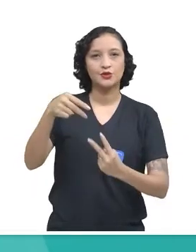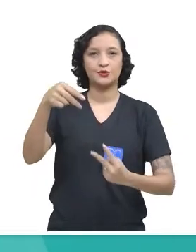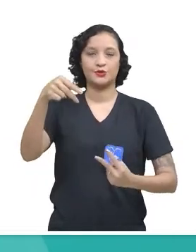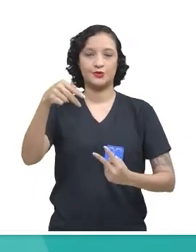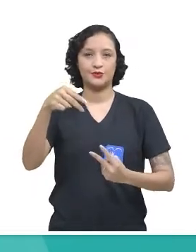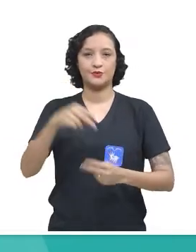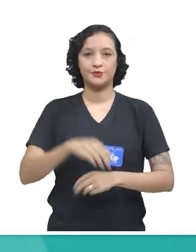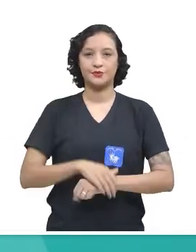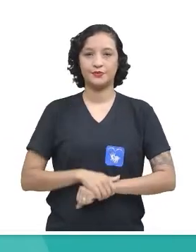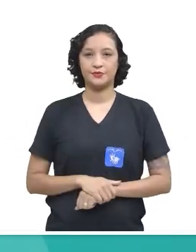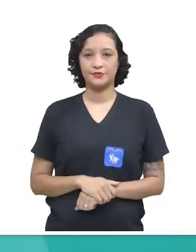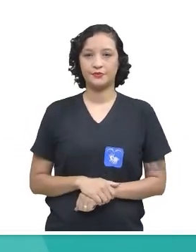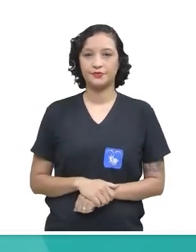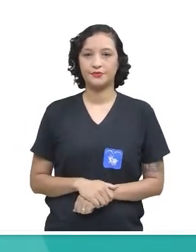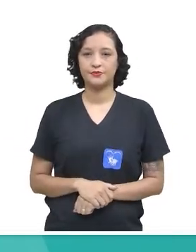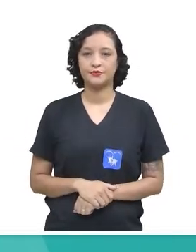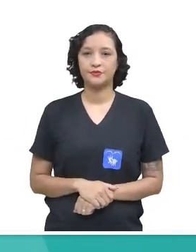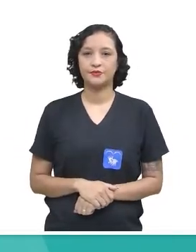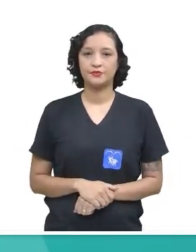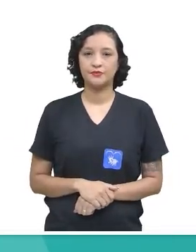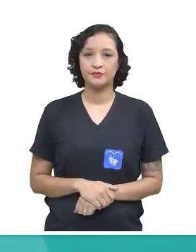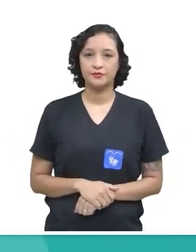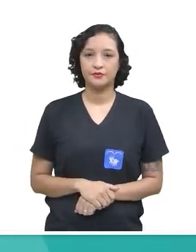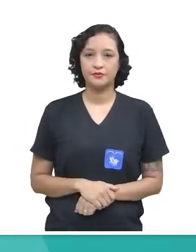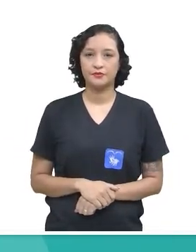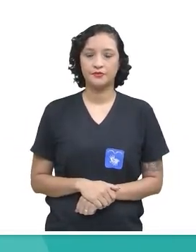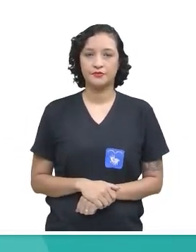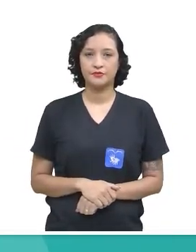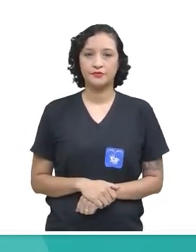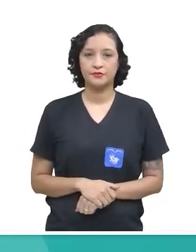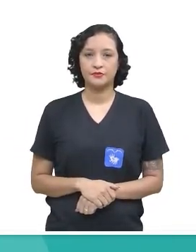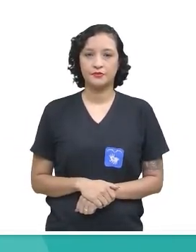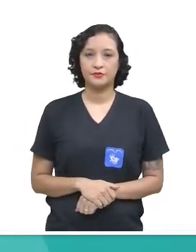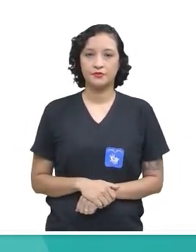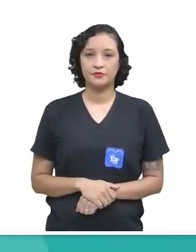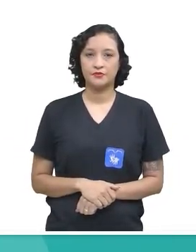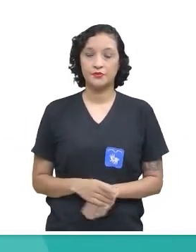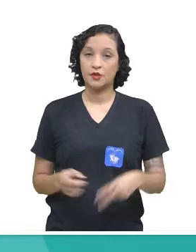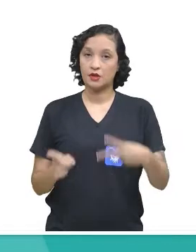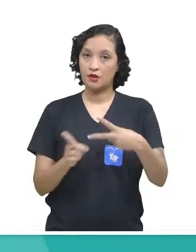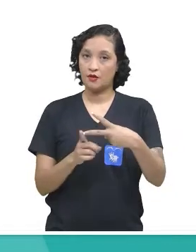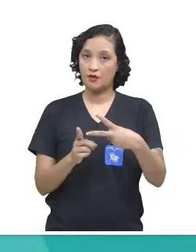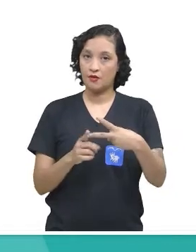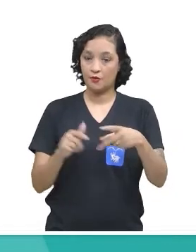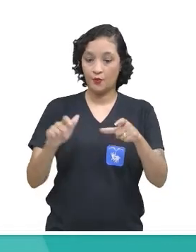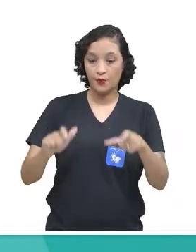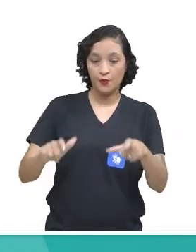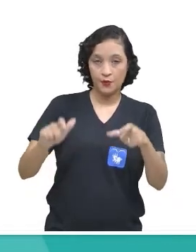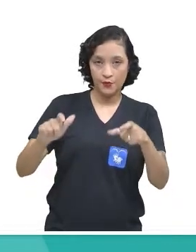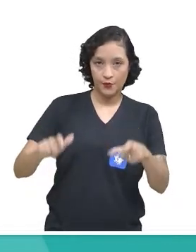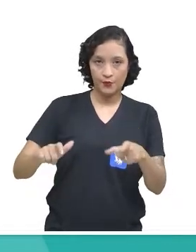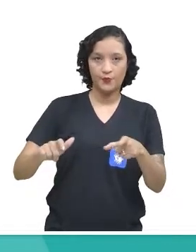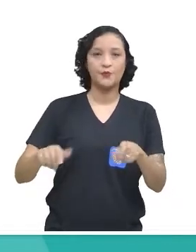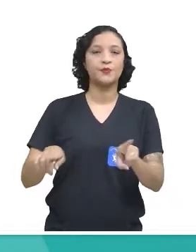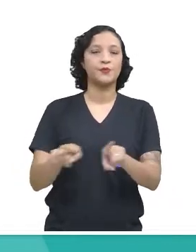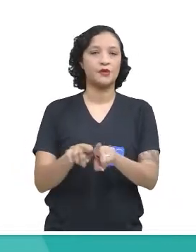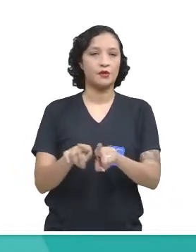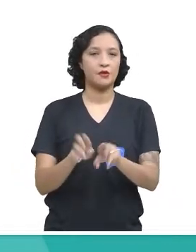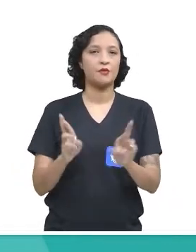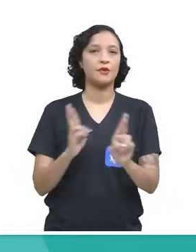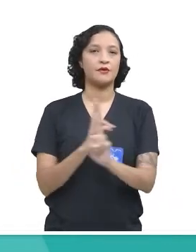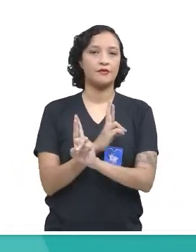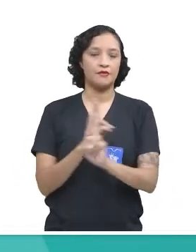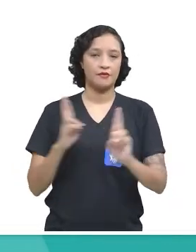nossos ascendentes. O fator também, o fator ambiental, que também está relacionado ao